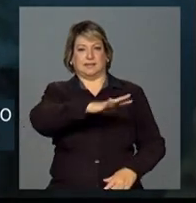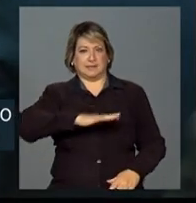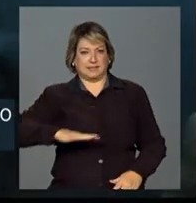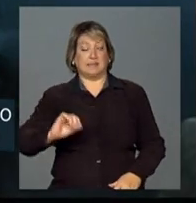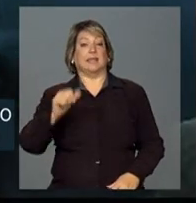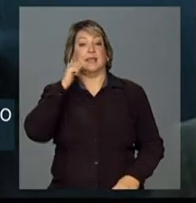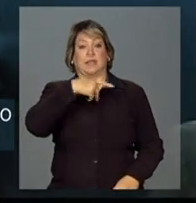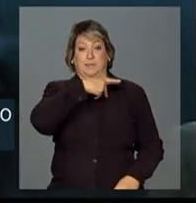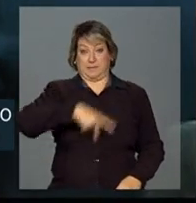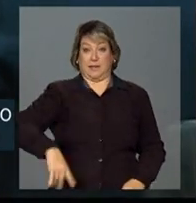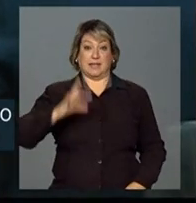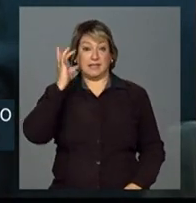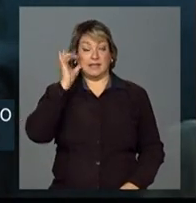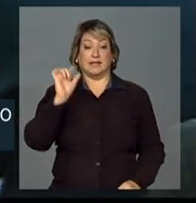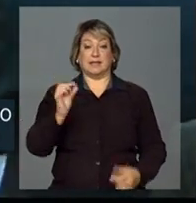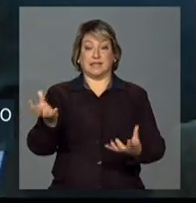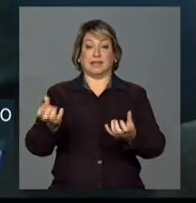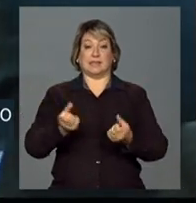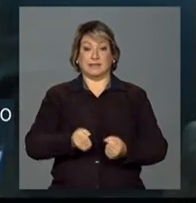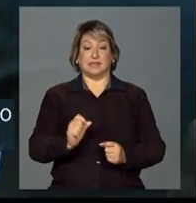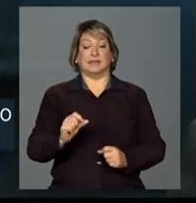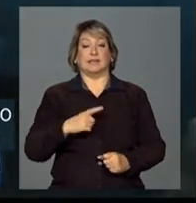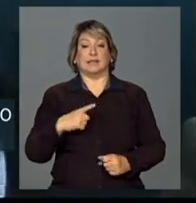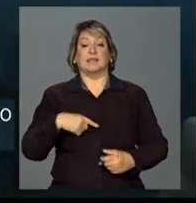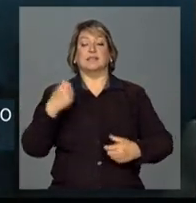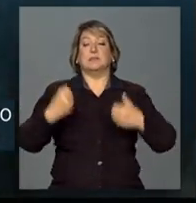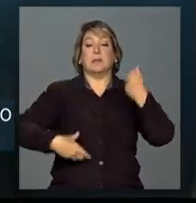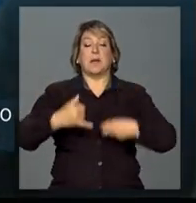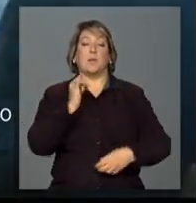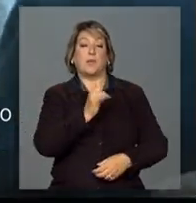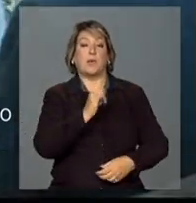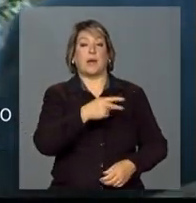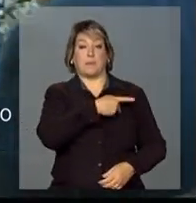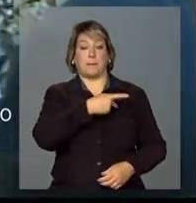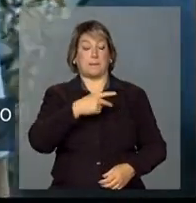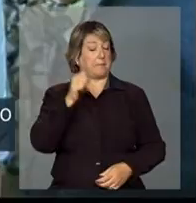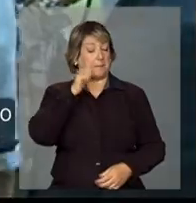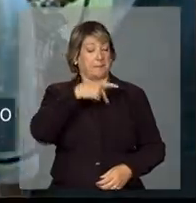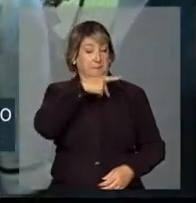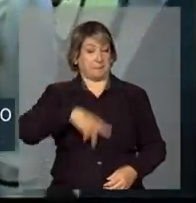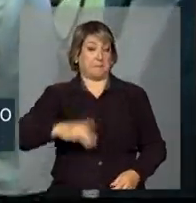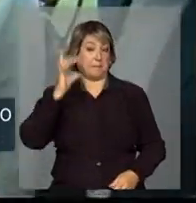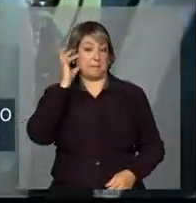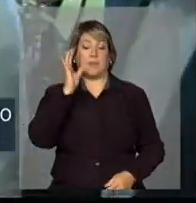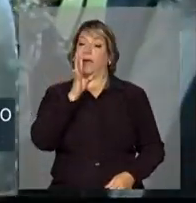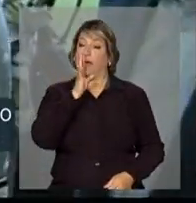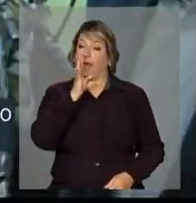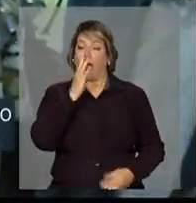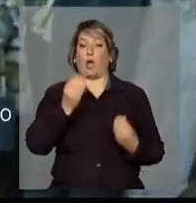A presidenta Dilma Rousseff recebendo explicações do governador